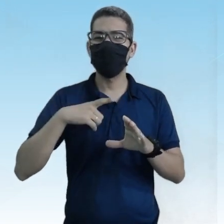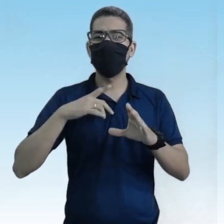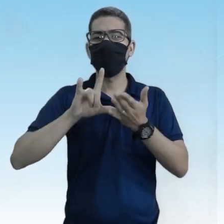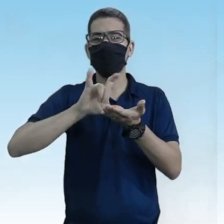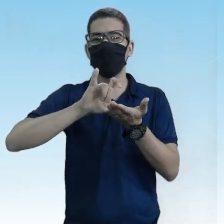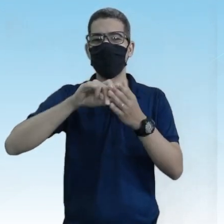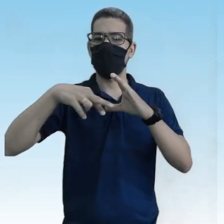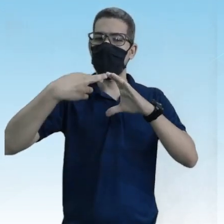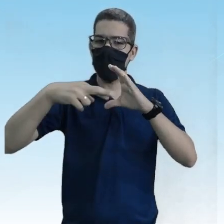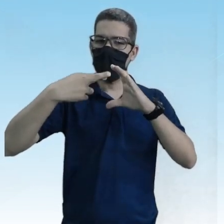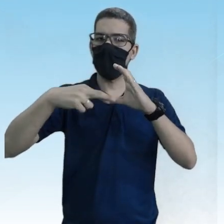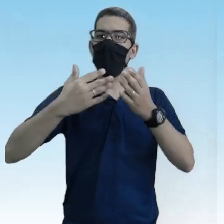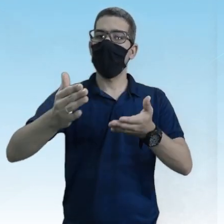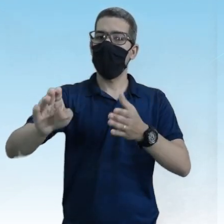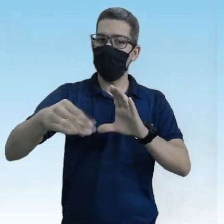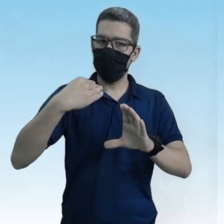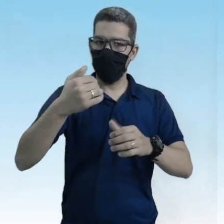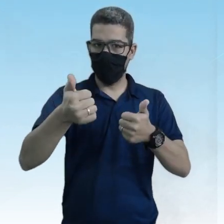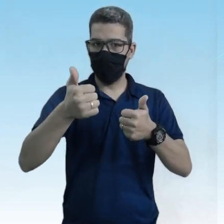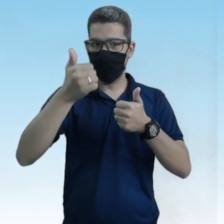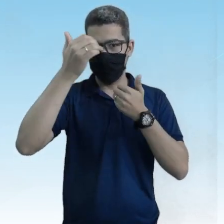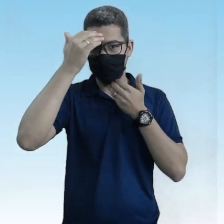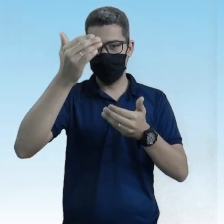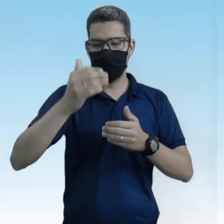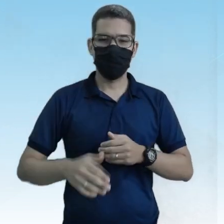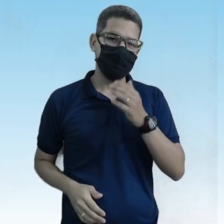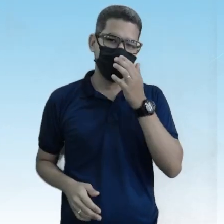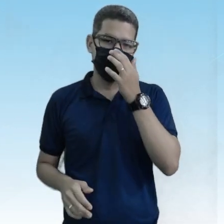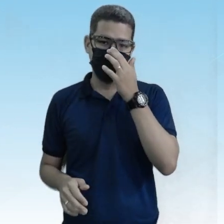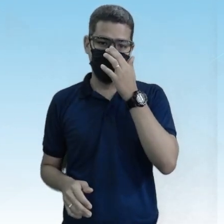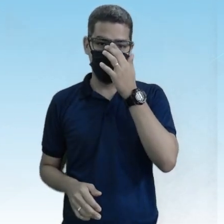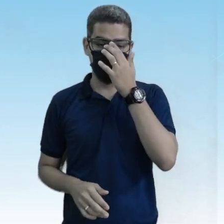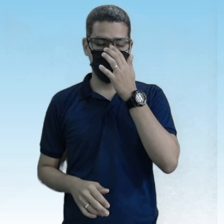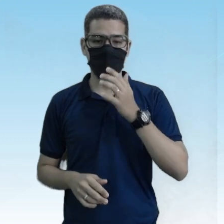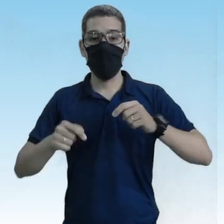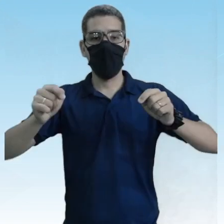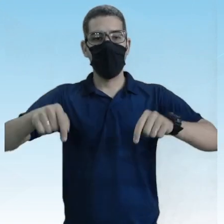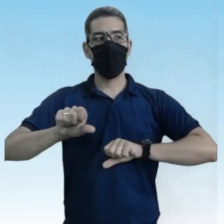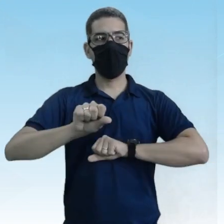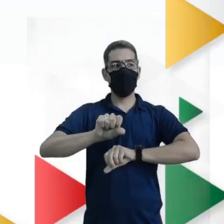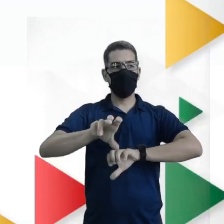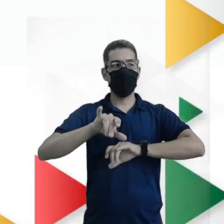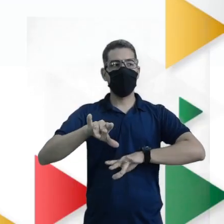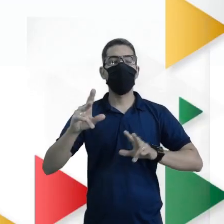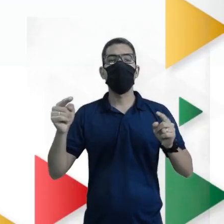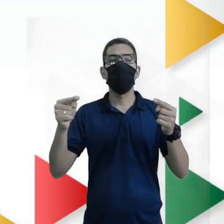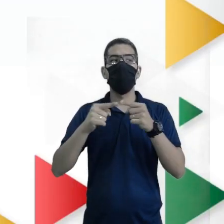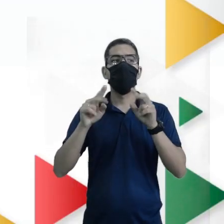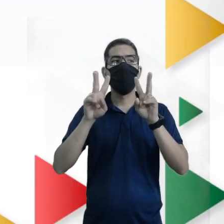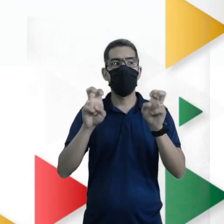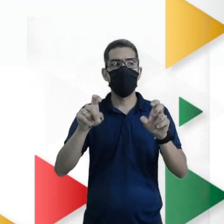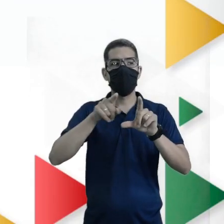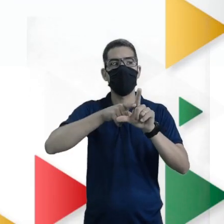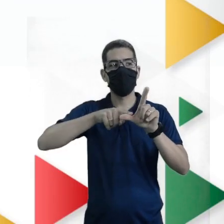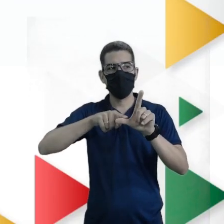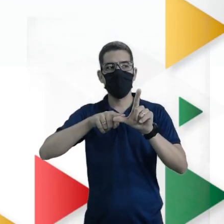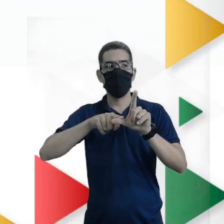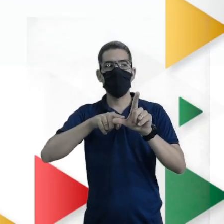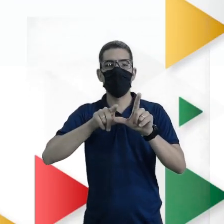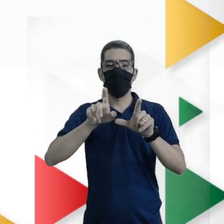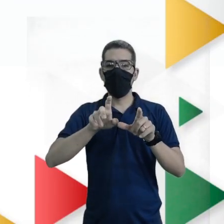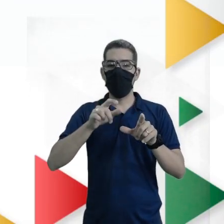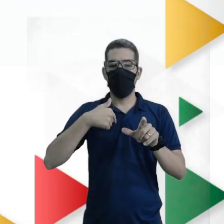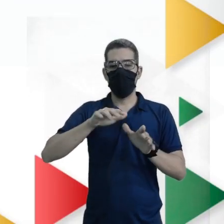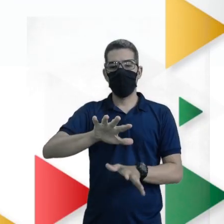da Transmissão, tudo junto, sem acento. Fechou? Vamos lá. Então, nossa aula de hoje vai falar um pouquinho sobre ângulos e eu não posso deixar de